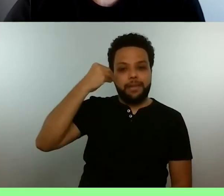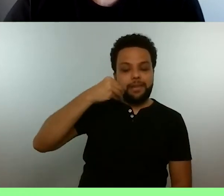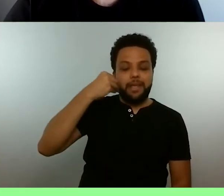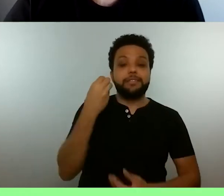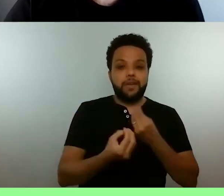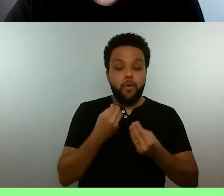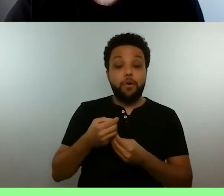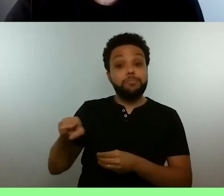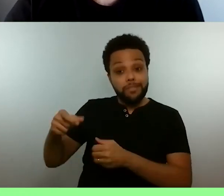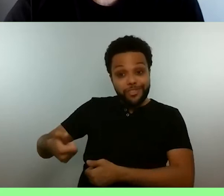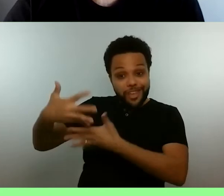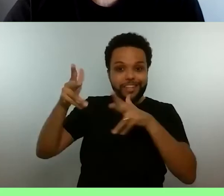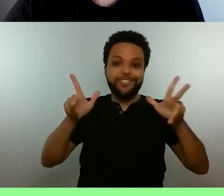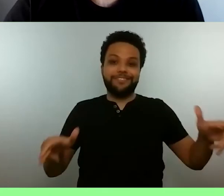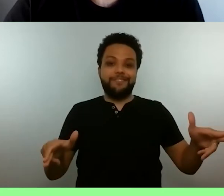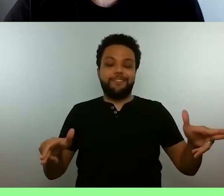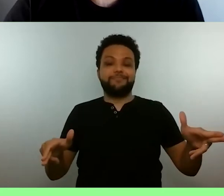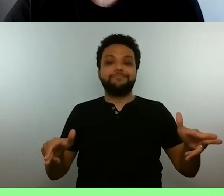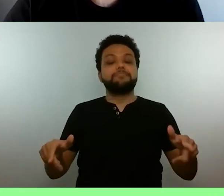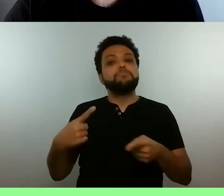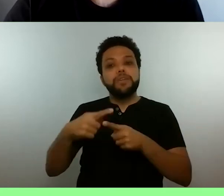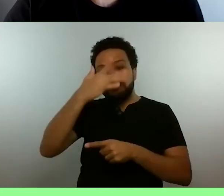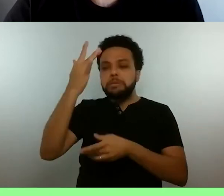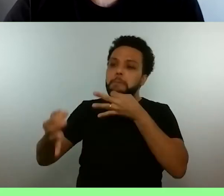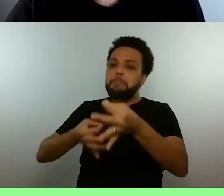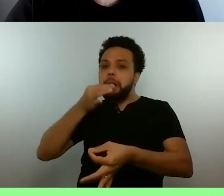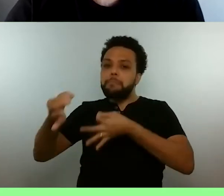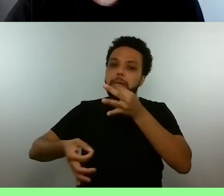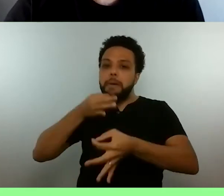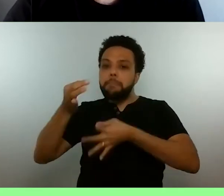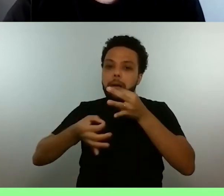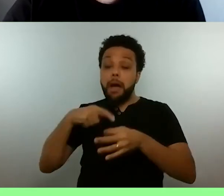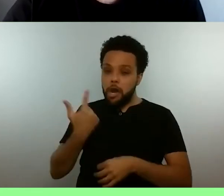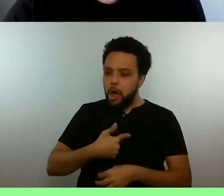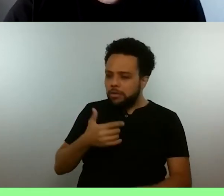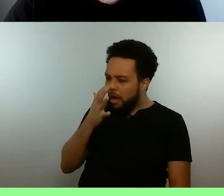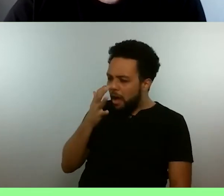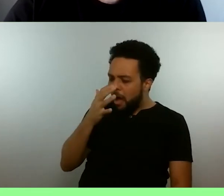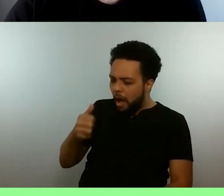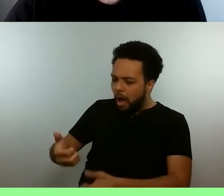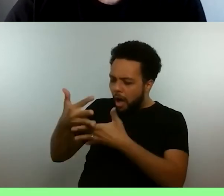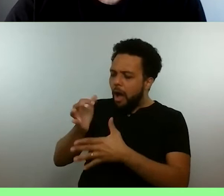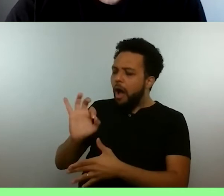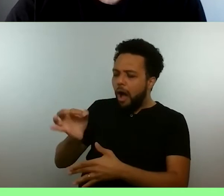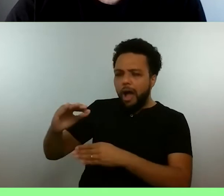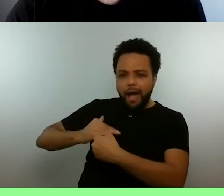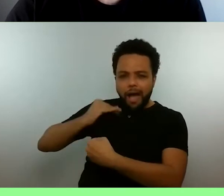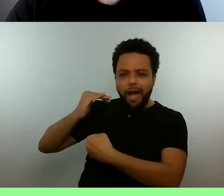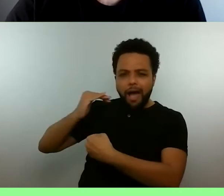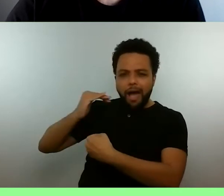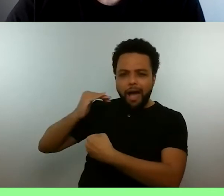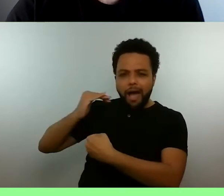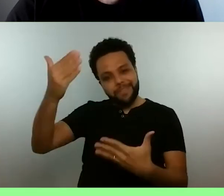aqui ele também serve para isso, viu, gente? Pode corrigir, fazer apontamentos, etc, etc. E Lili e Cláudia,